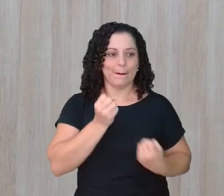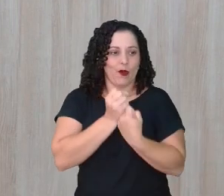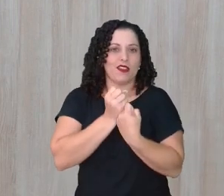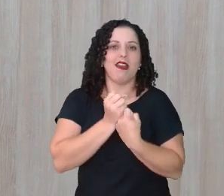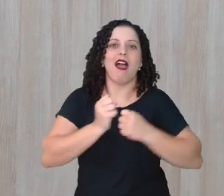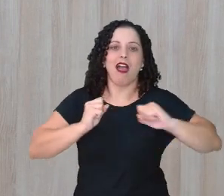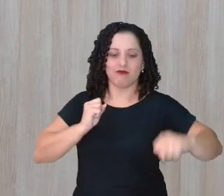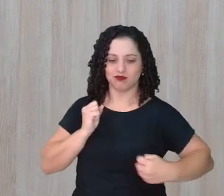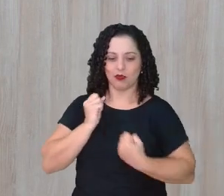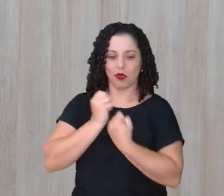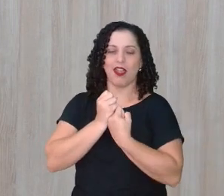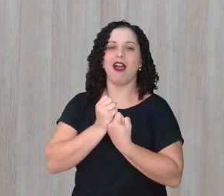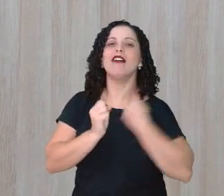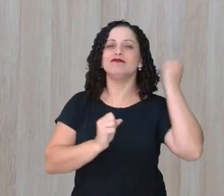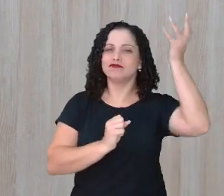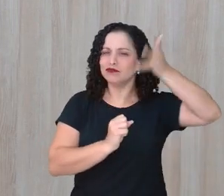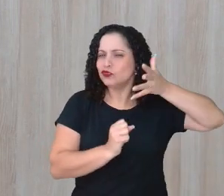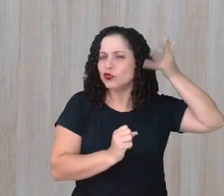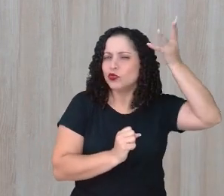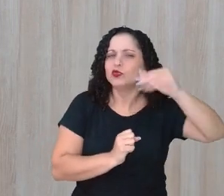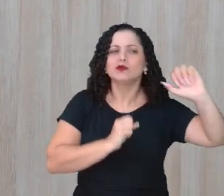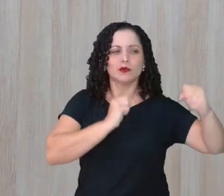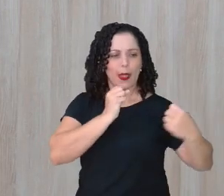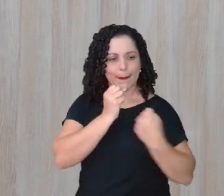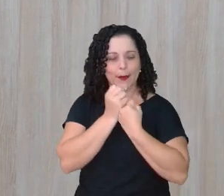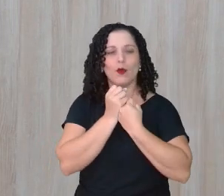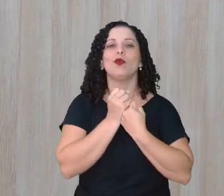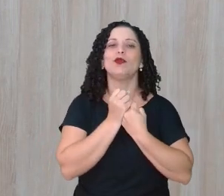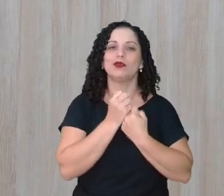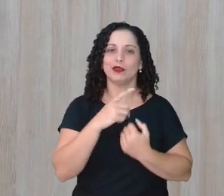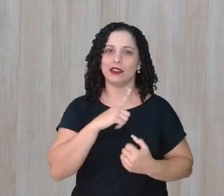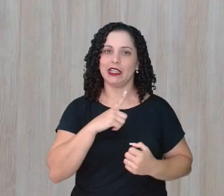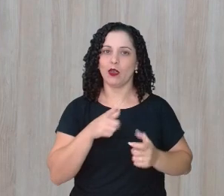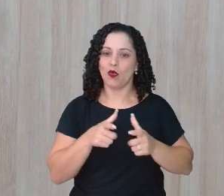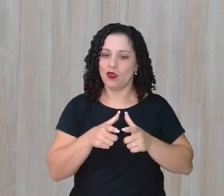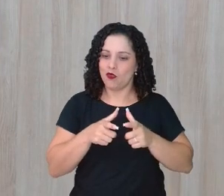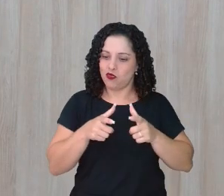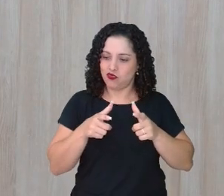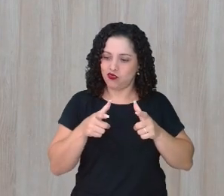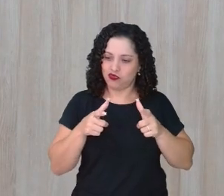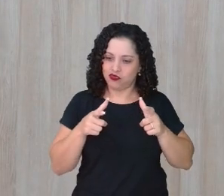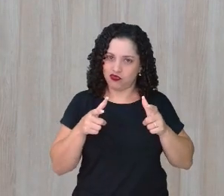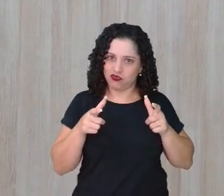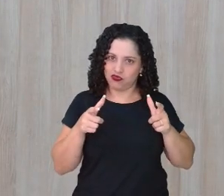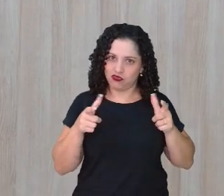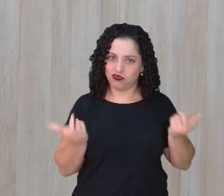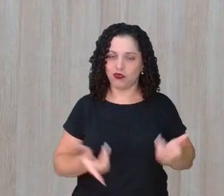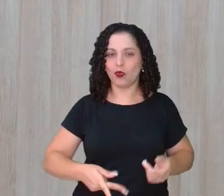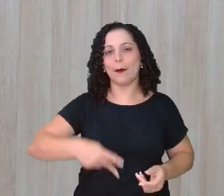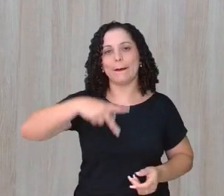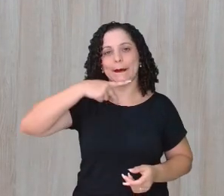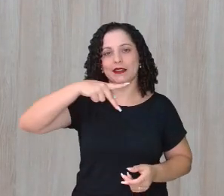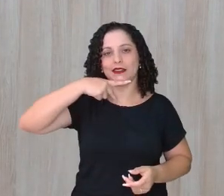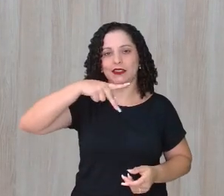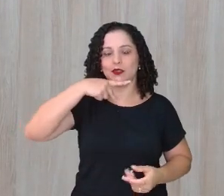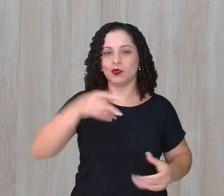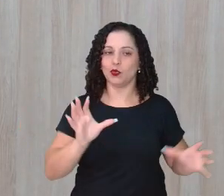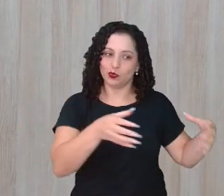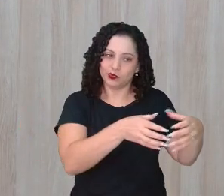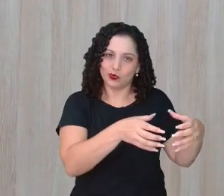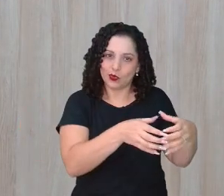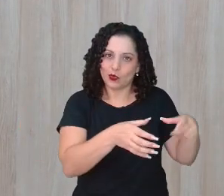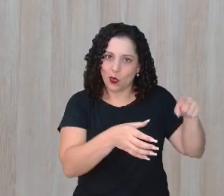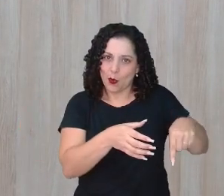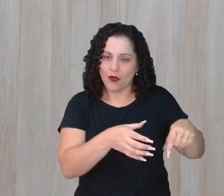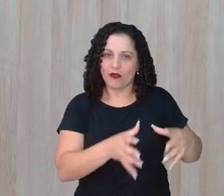ali o discurso dele, então ele começou a crescer, né, no partido dos jacobinos. Então vejam